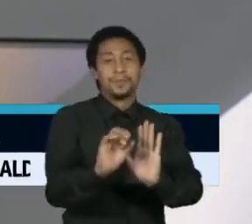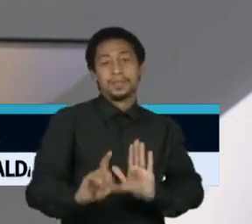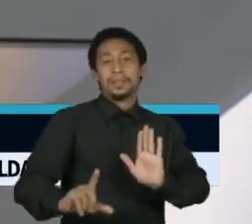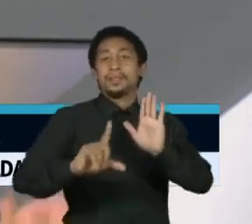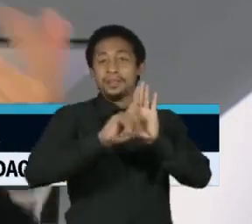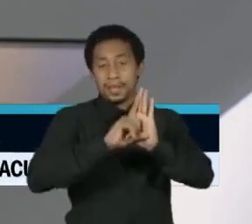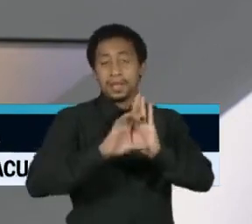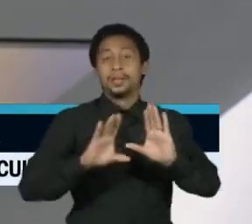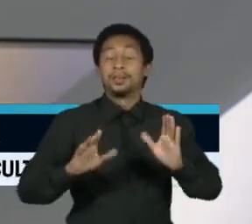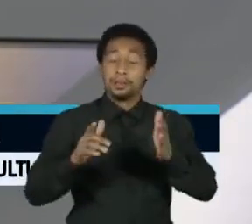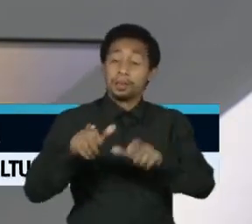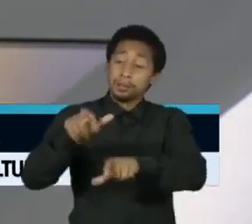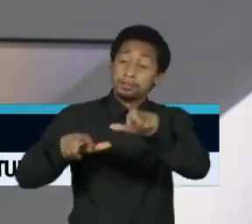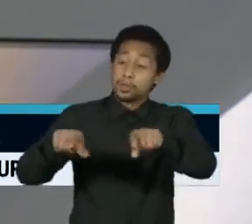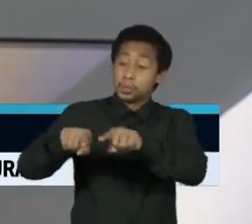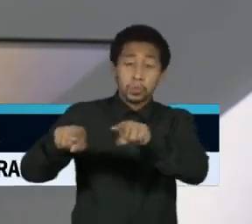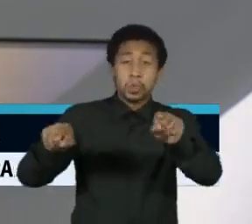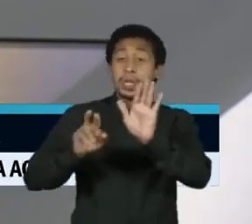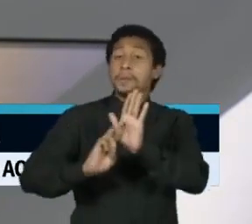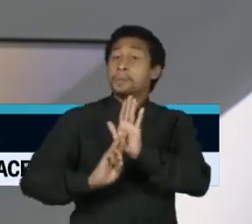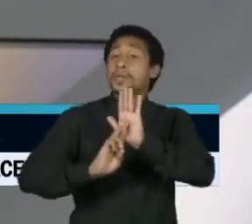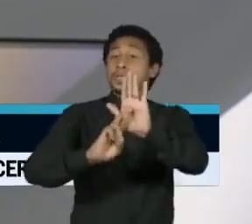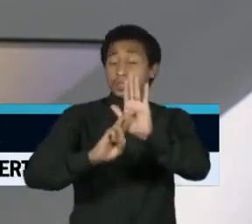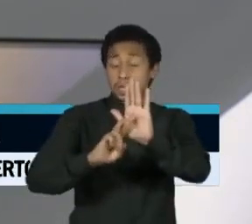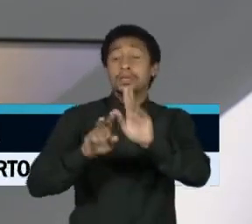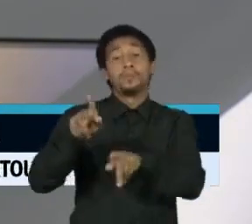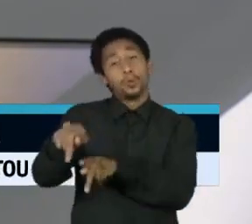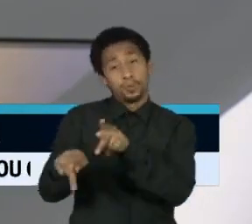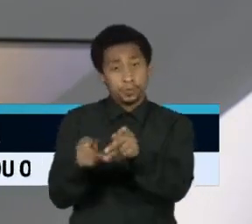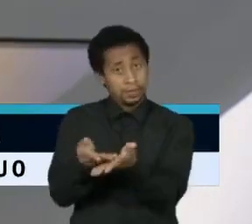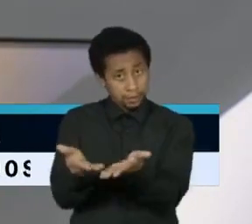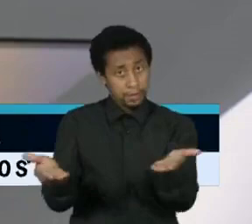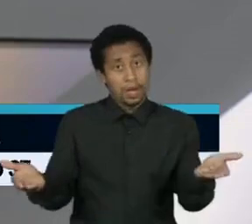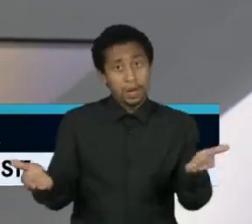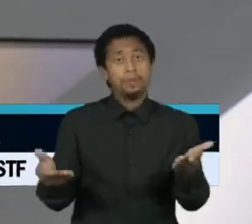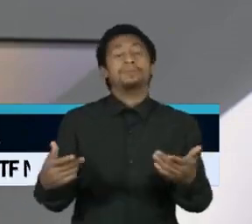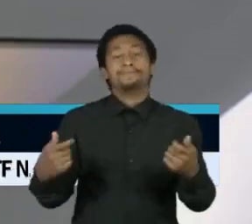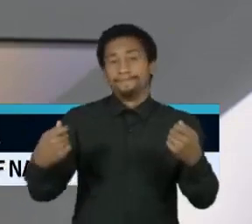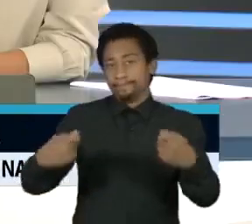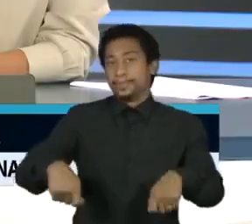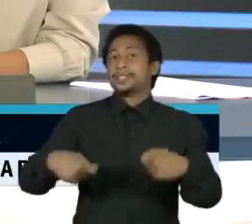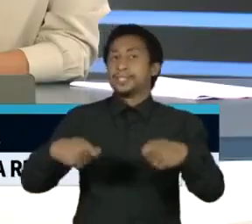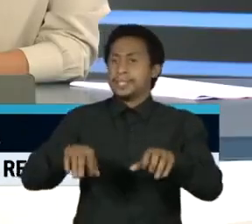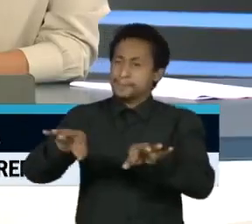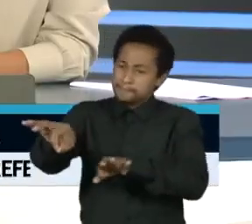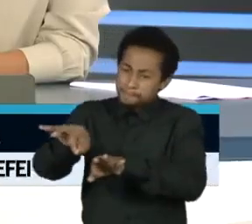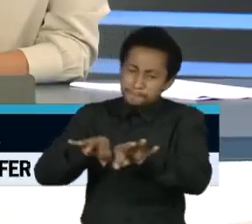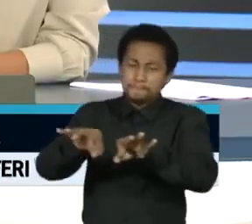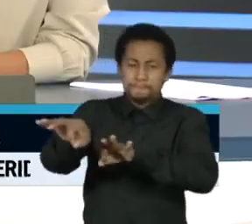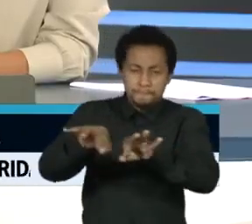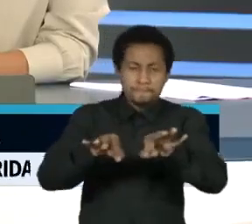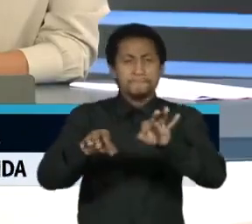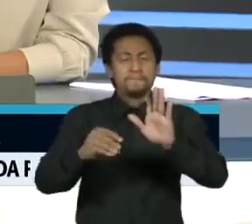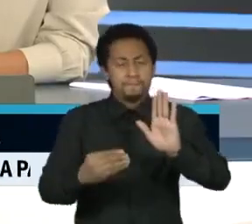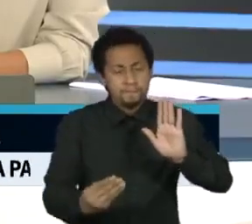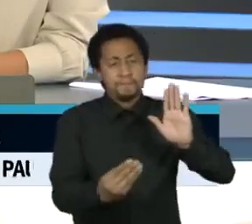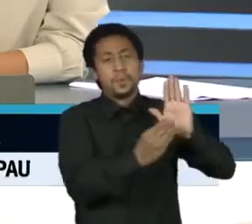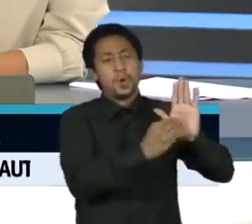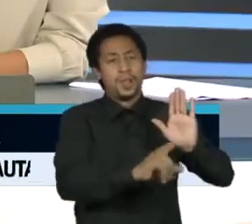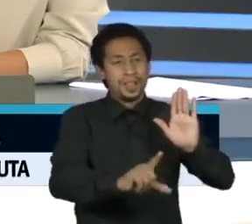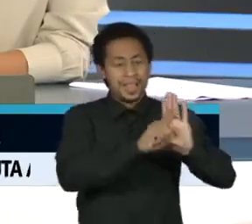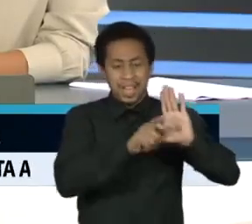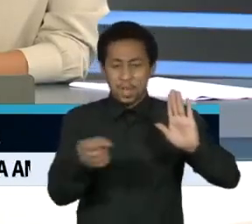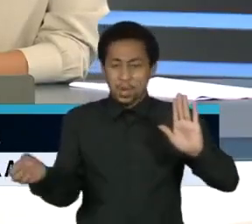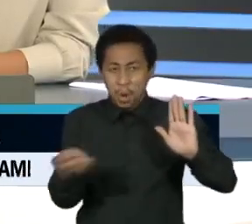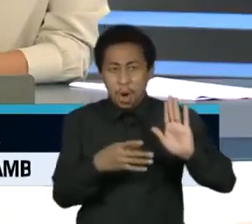da população eleitos para isso deveriam é que puxar a produção das leis, a atualização das leis,